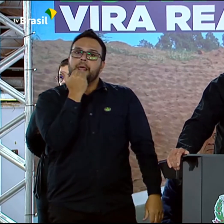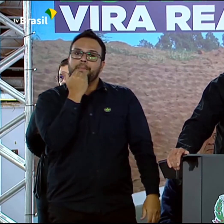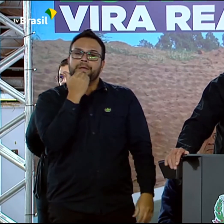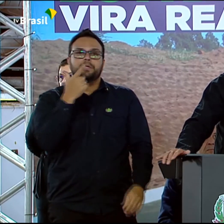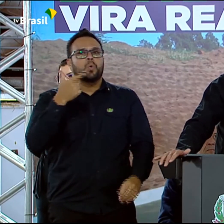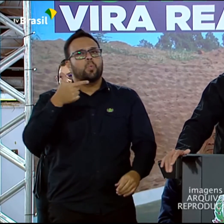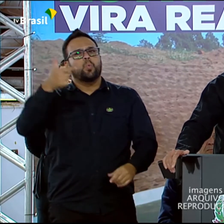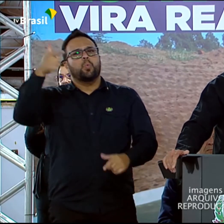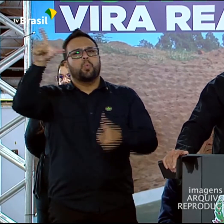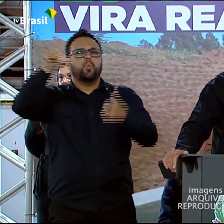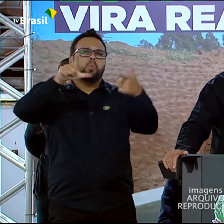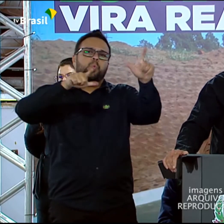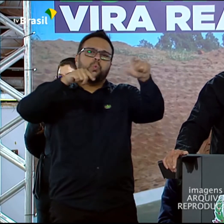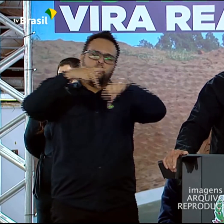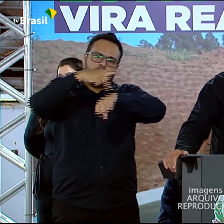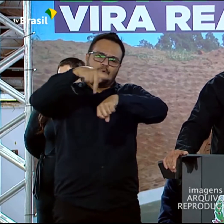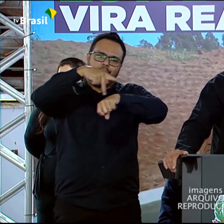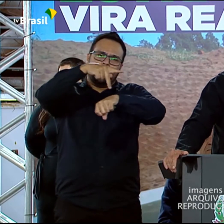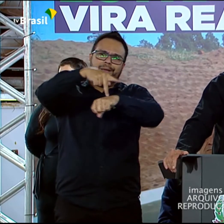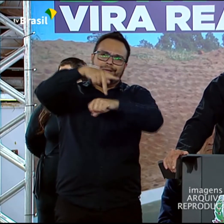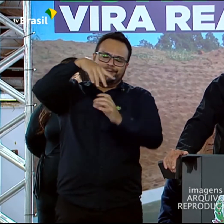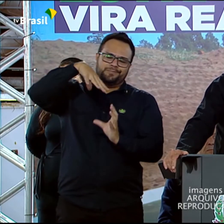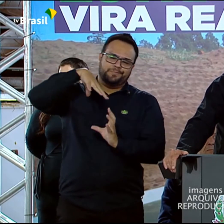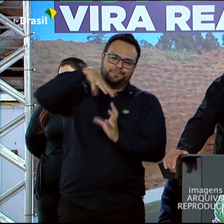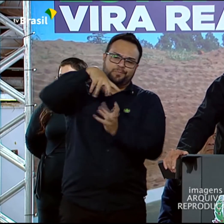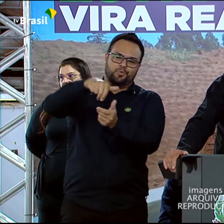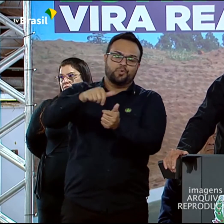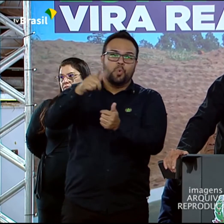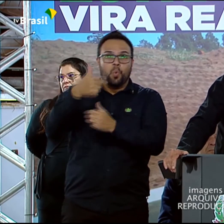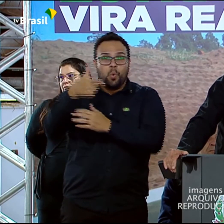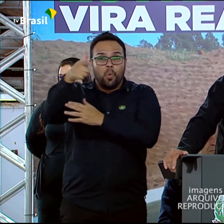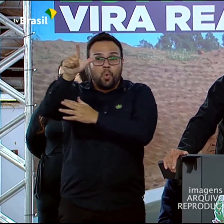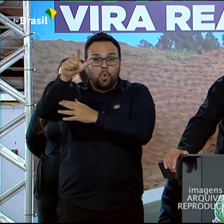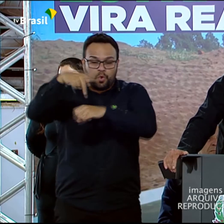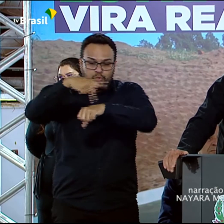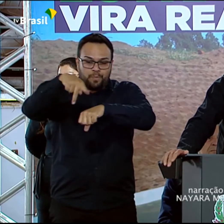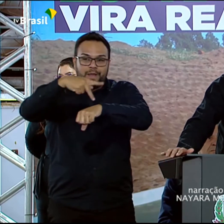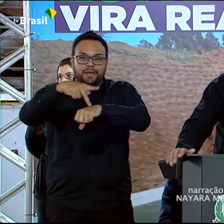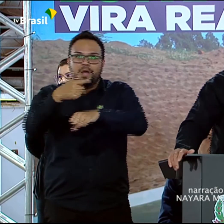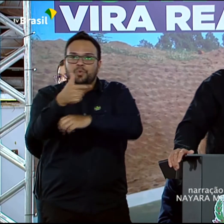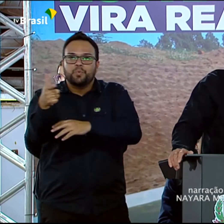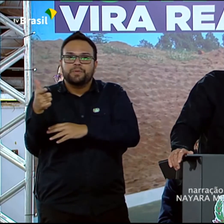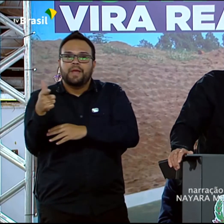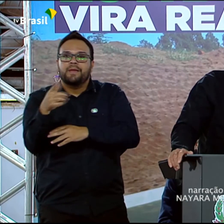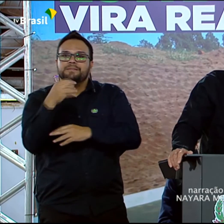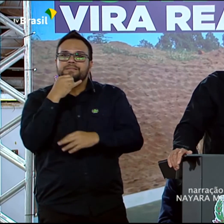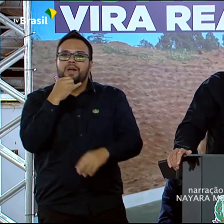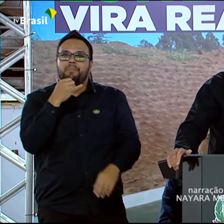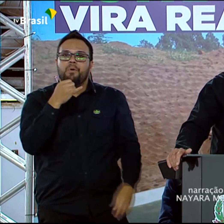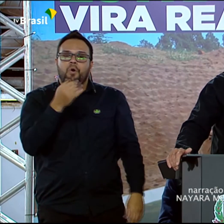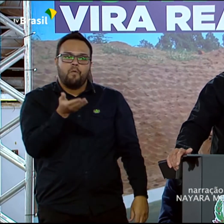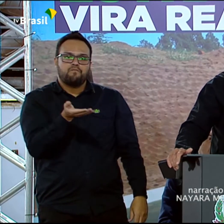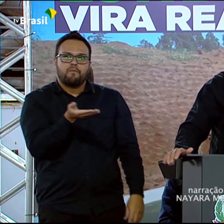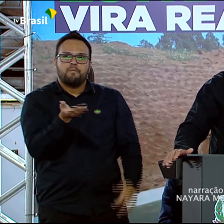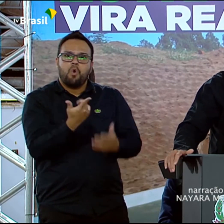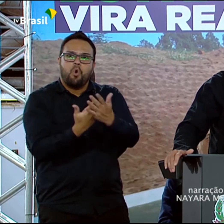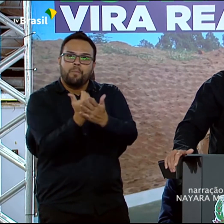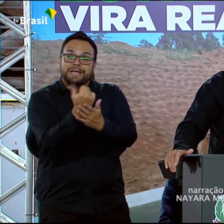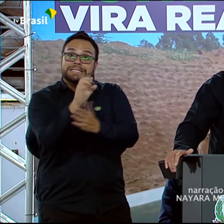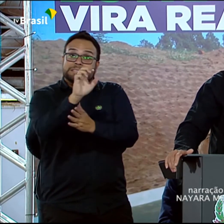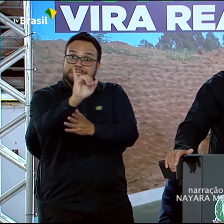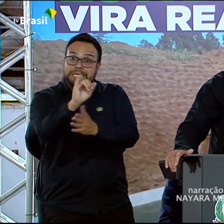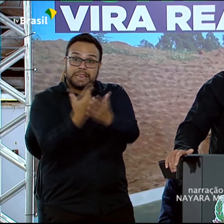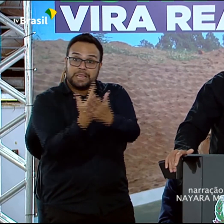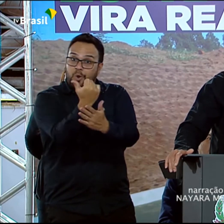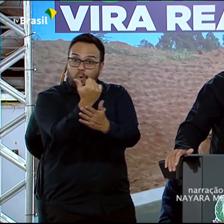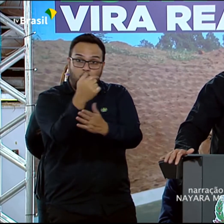documentos não relacionados ao fato investigado a norma além de autorizar que tais a gente se inicuensem em